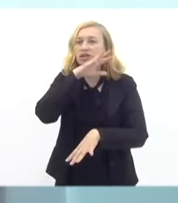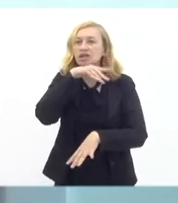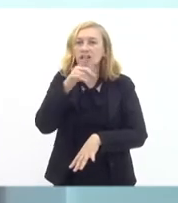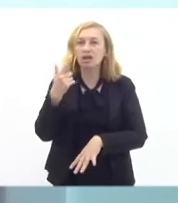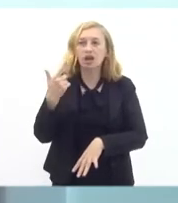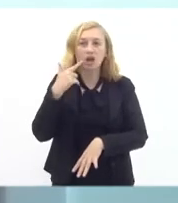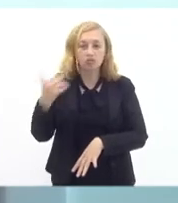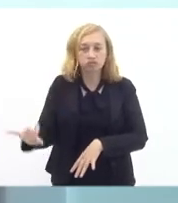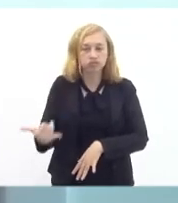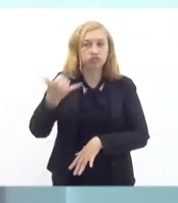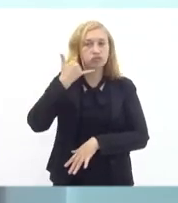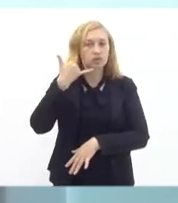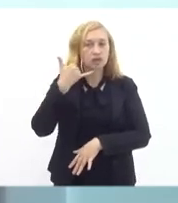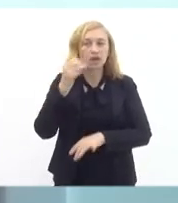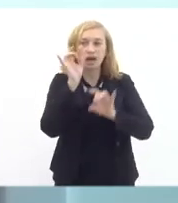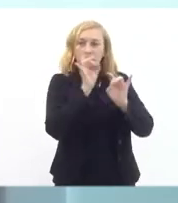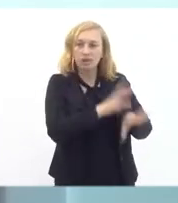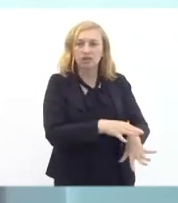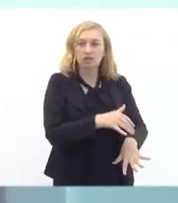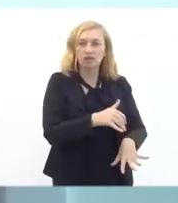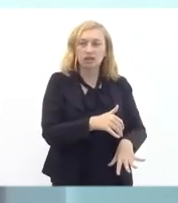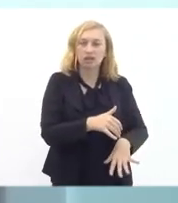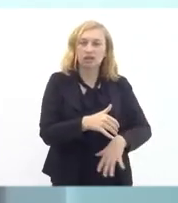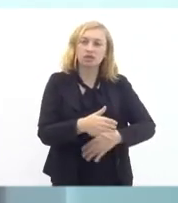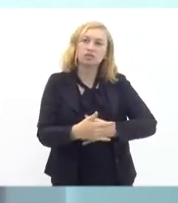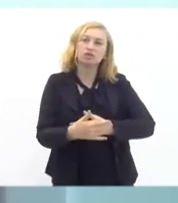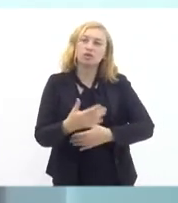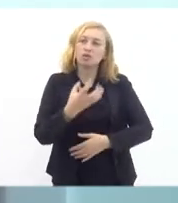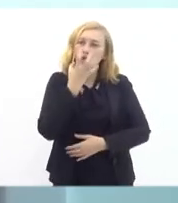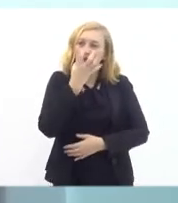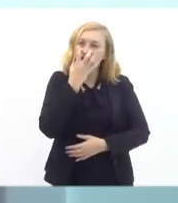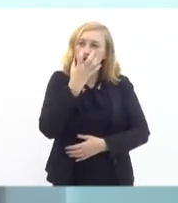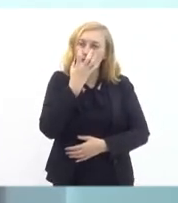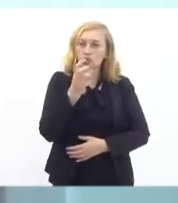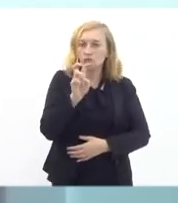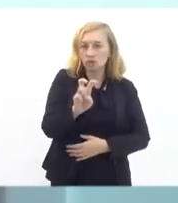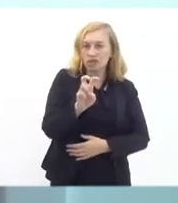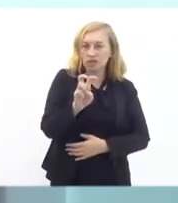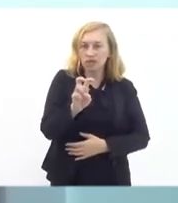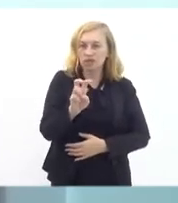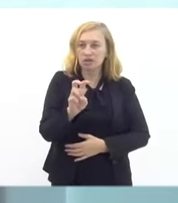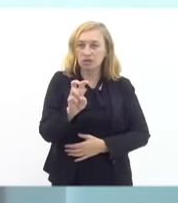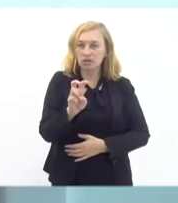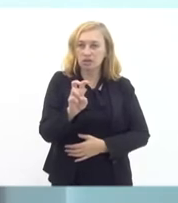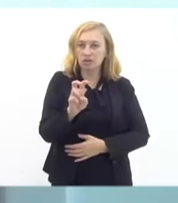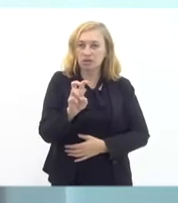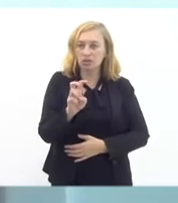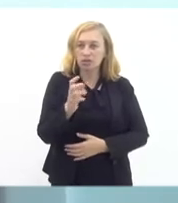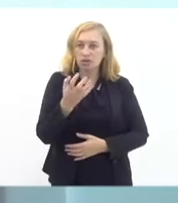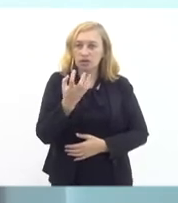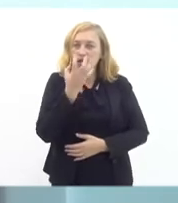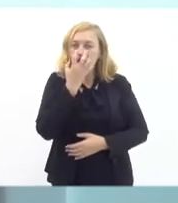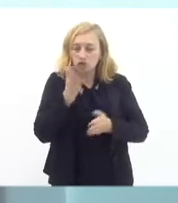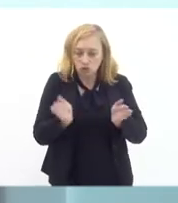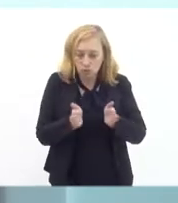recebi uma ligação de que abandonaram uma cadela com 5 filhotinhos na rua. Se a gente for trabalhar em cima da consequência,